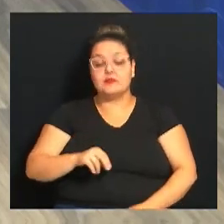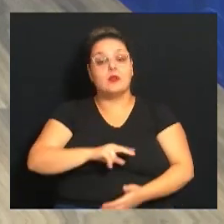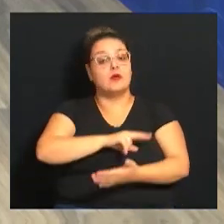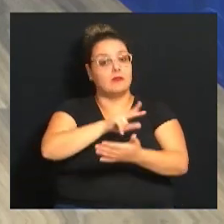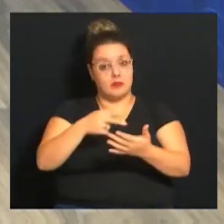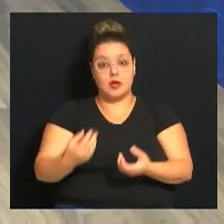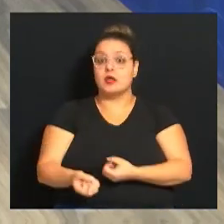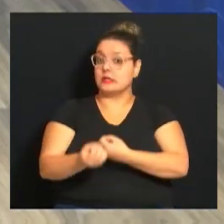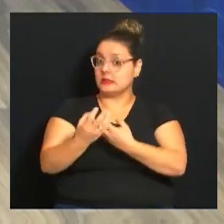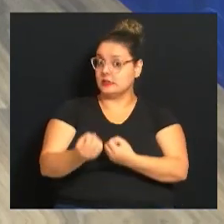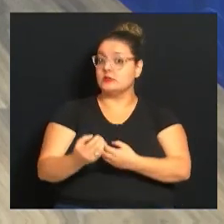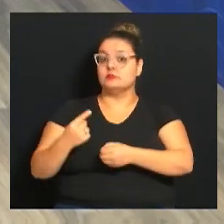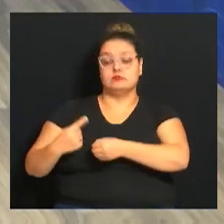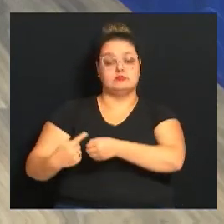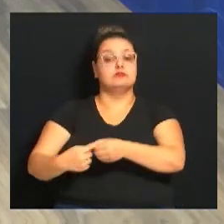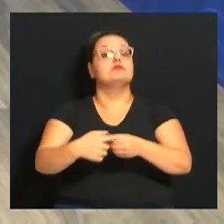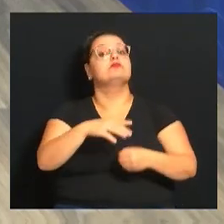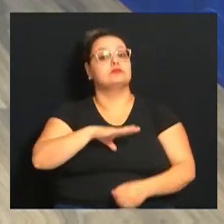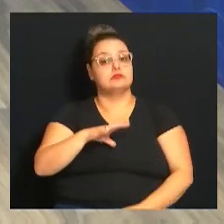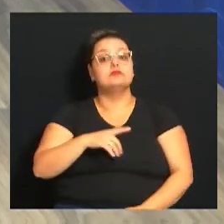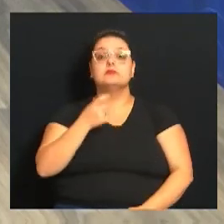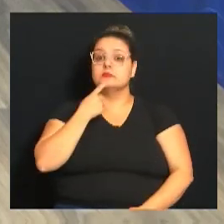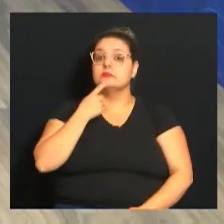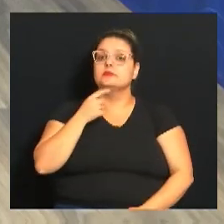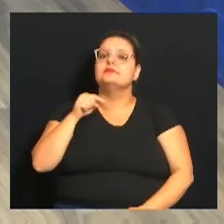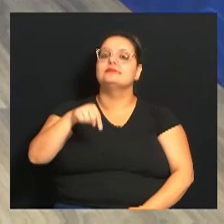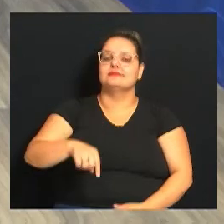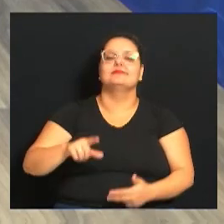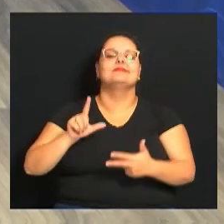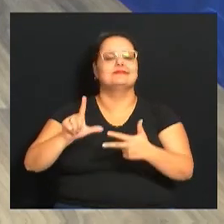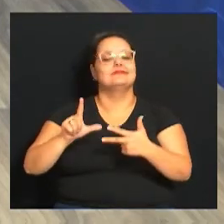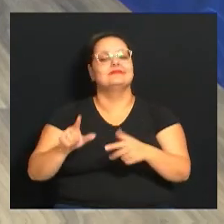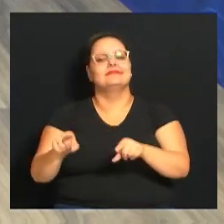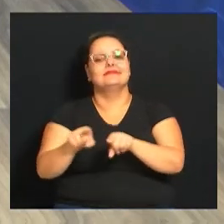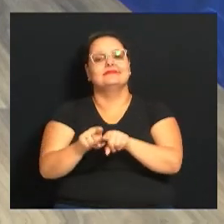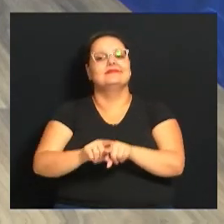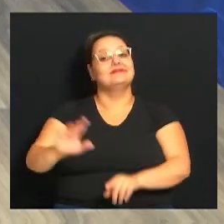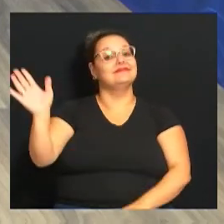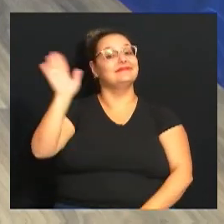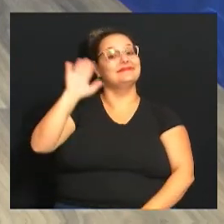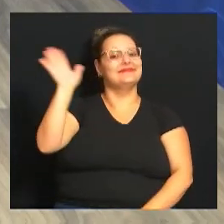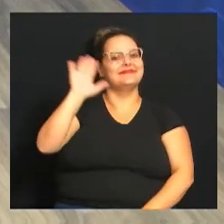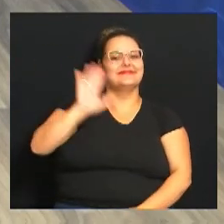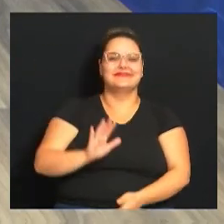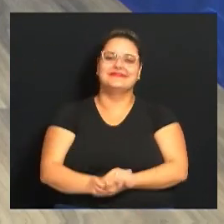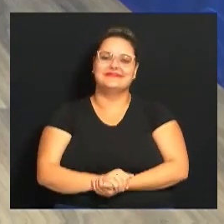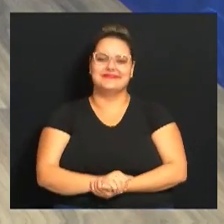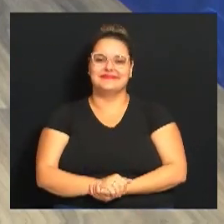informações da metrópole de Campinas e, claro, aqui do Legislativo. Até lá. Tchau, tchau.